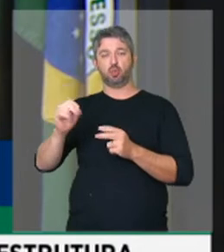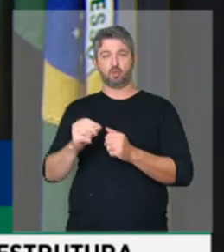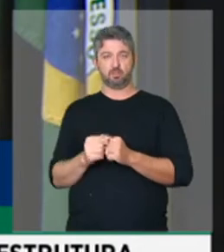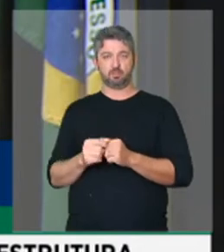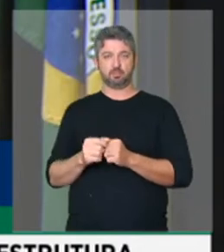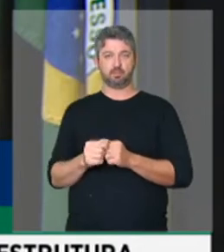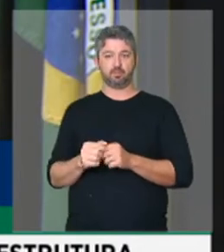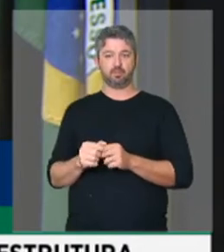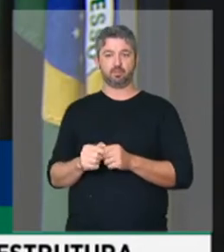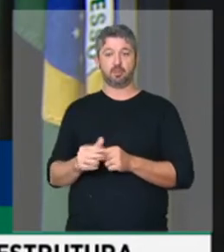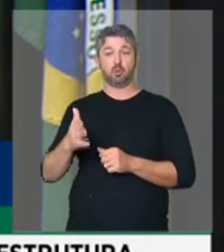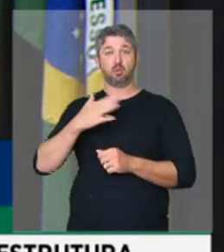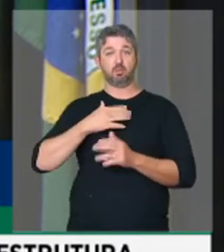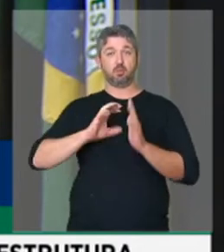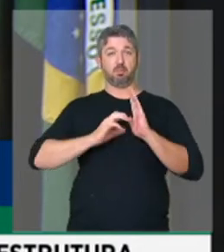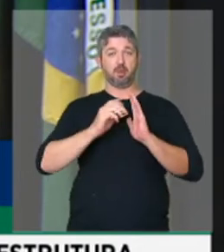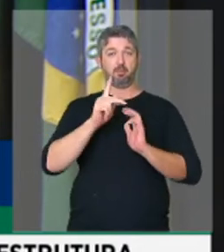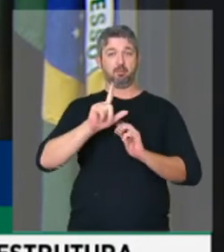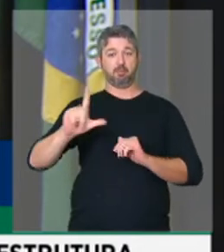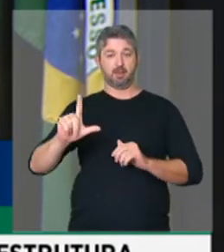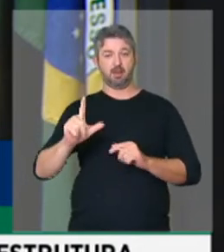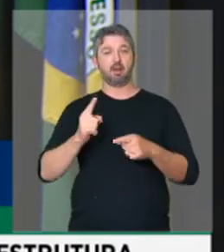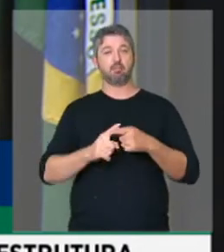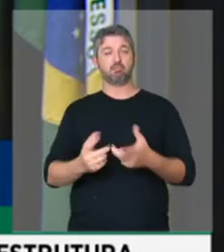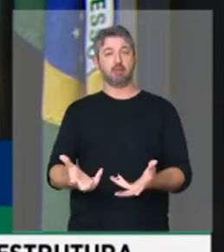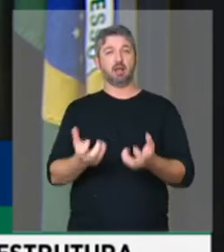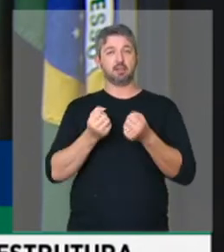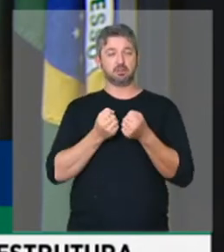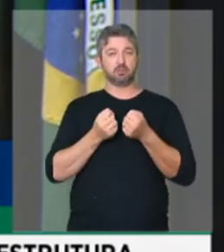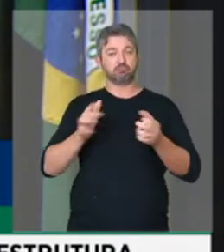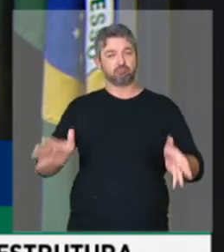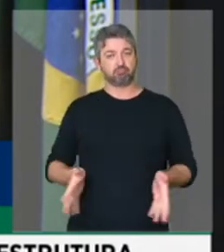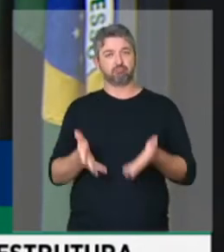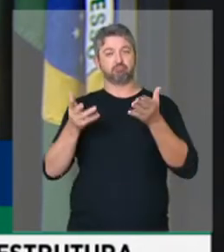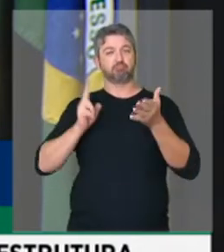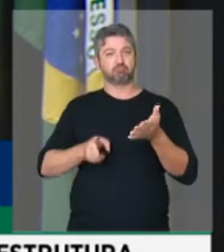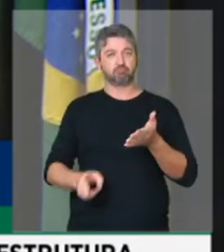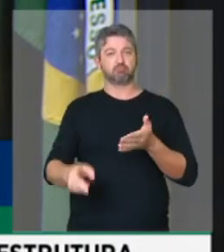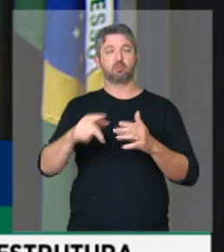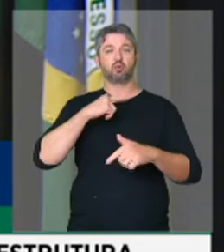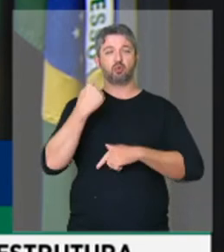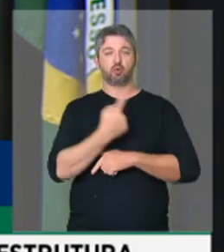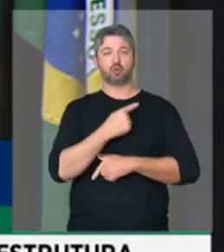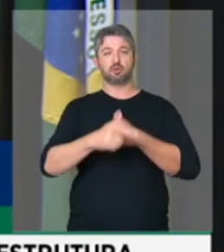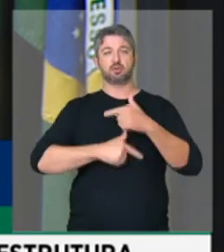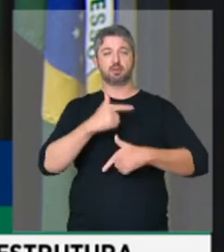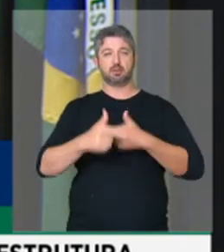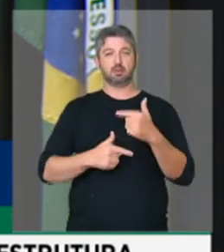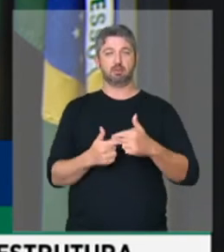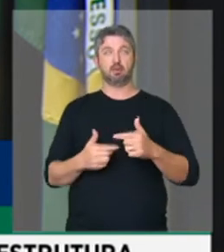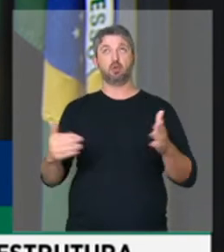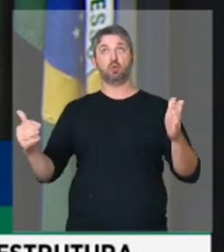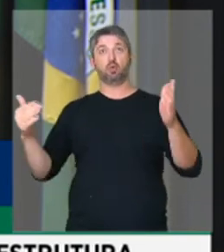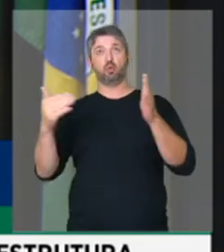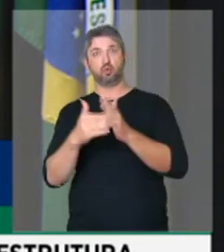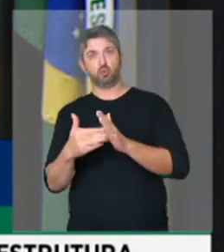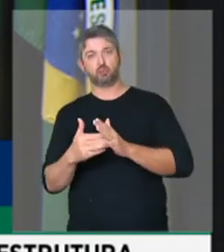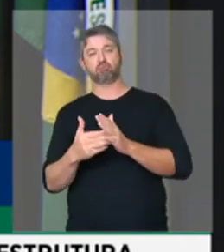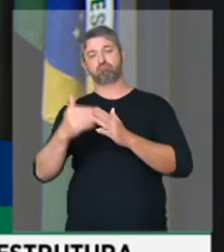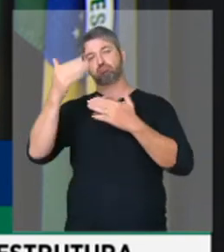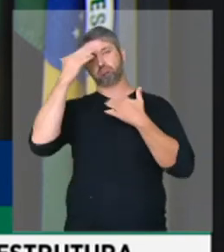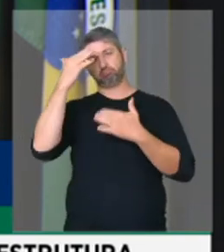partido, Partido Liberal, pelo acolhimento e incentivo permanente ao nosso trabalho. E, finalmente,